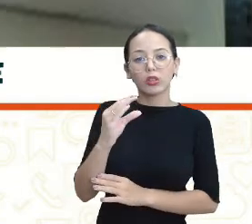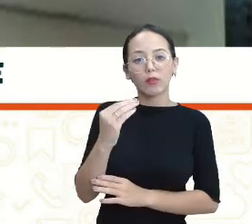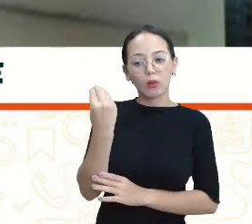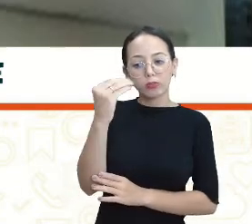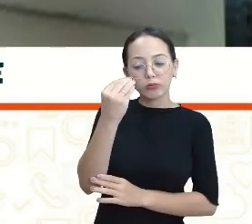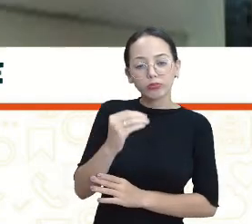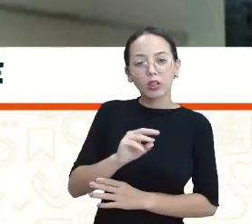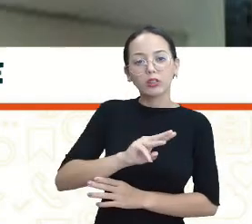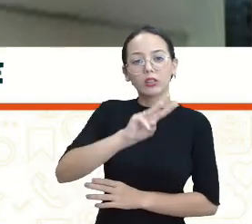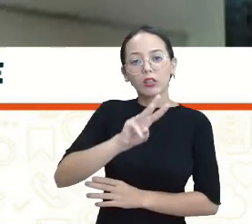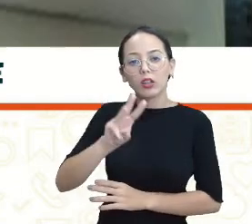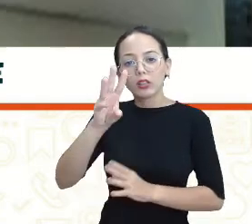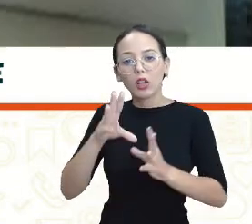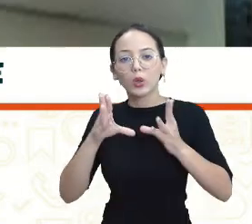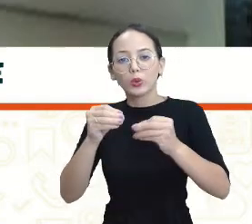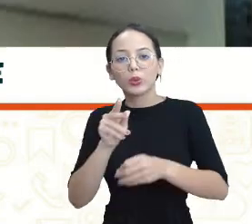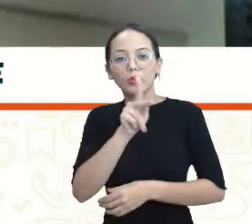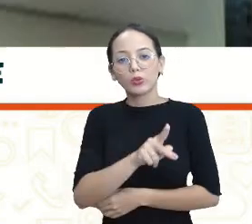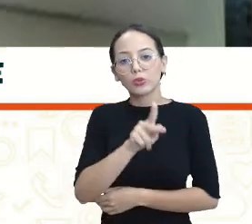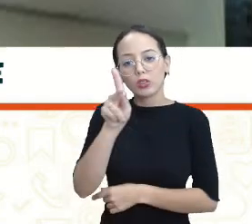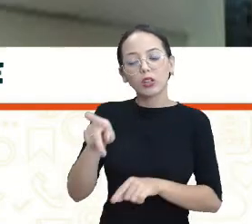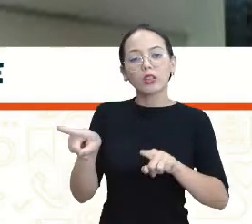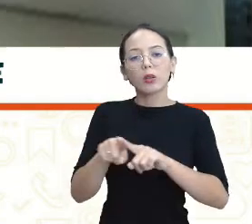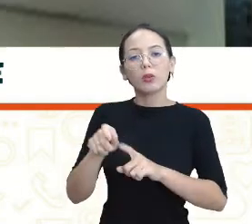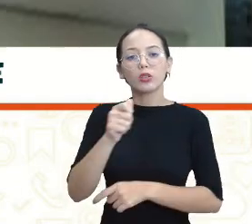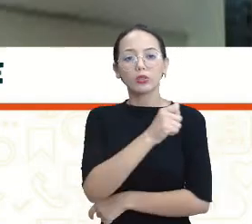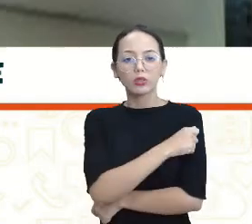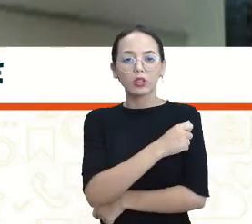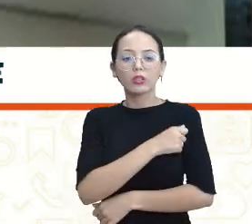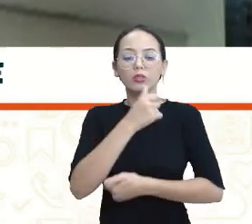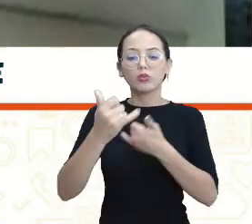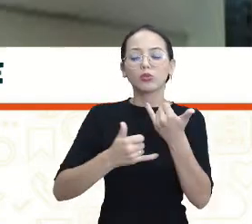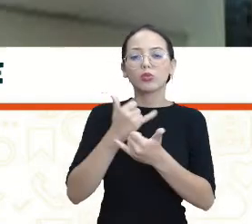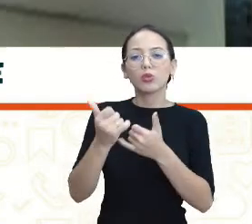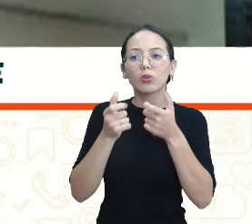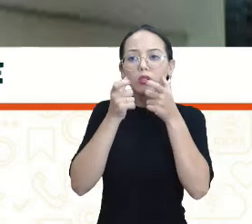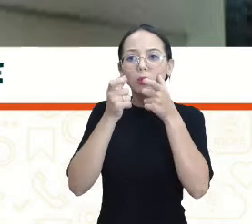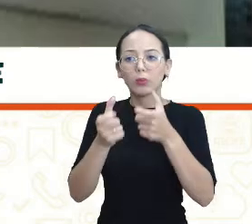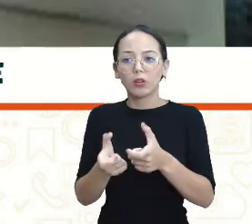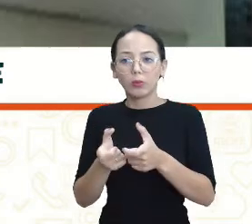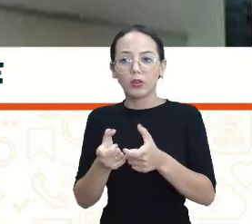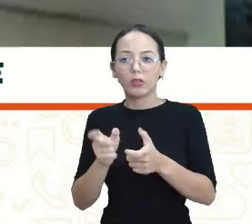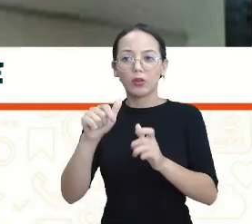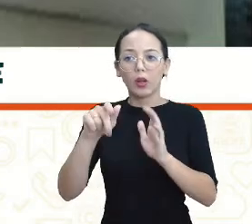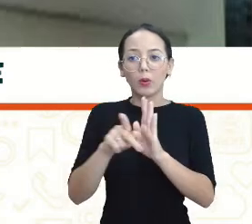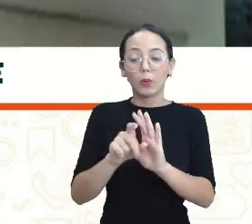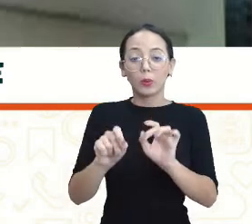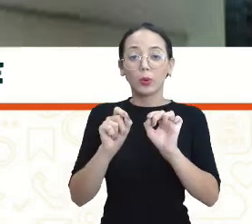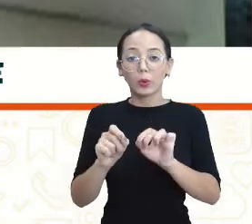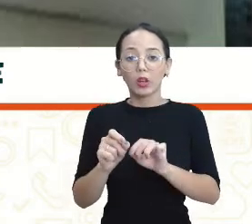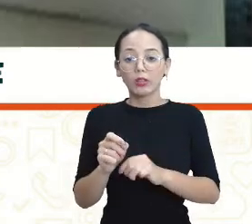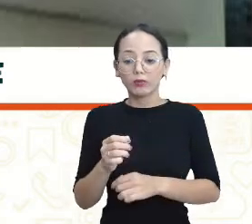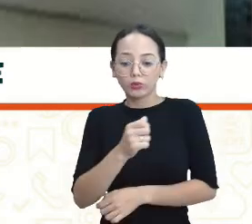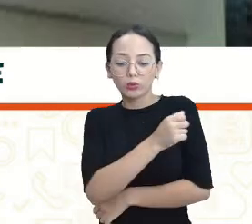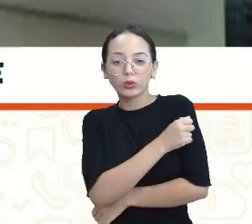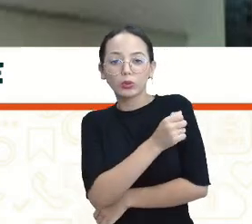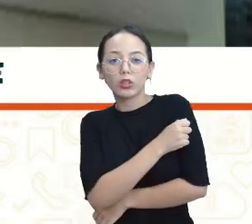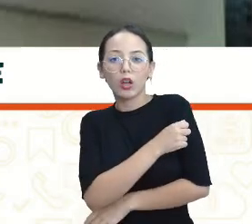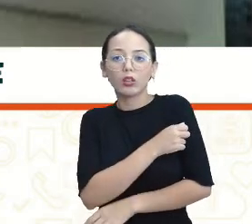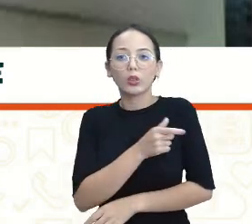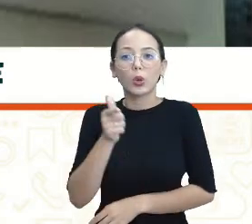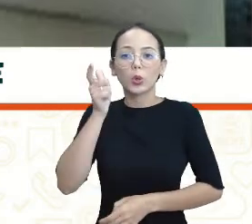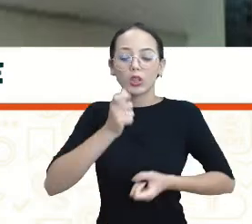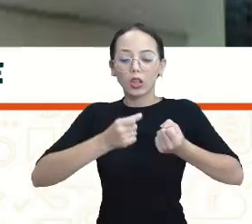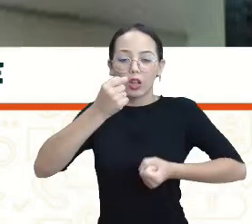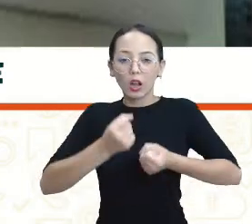professores, para os estudantes. É um jogo interessantíssimo. Ele é um estacionamento onde os estudantes vão fazer a mobilidade